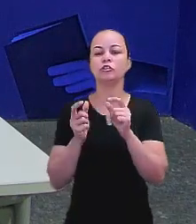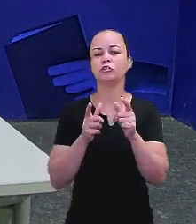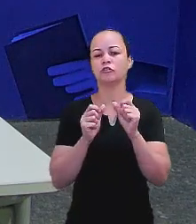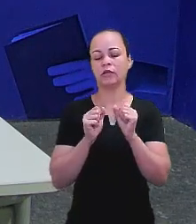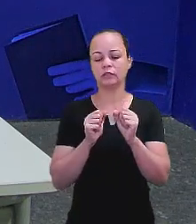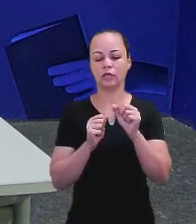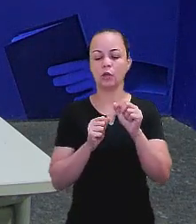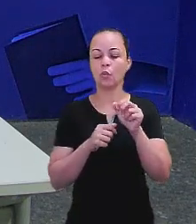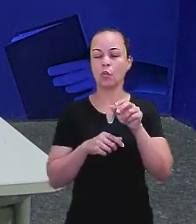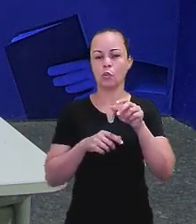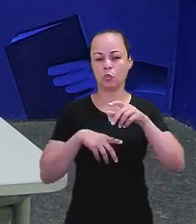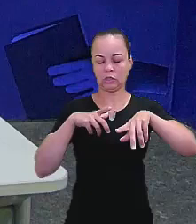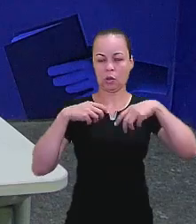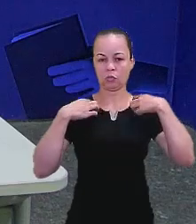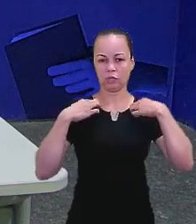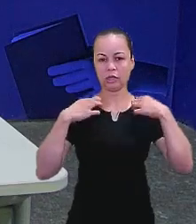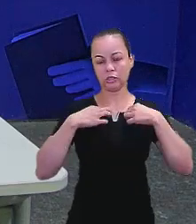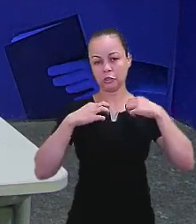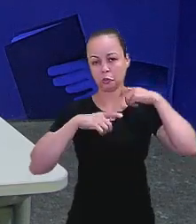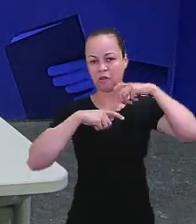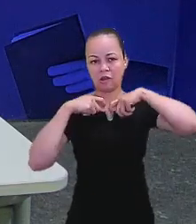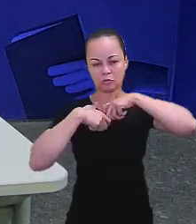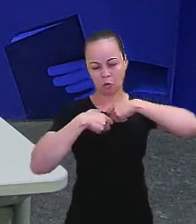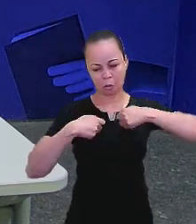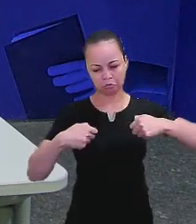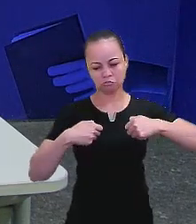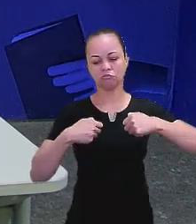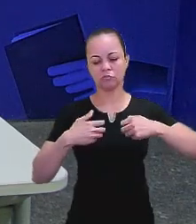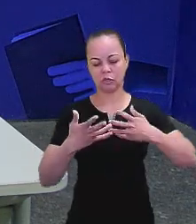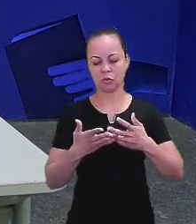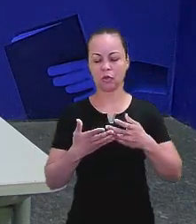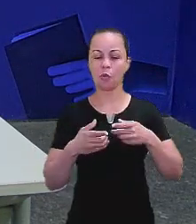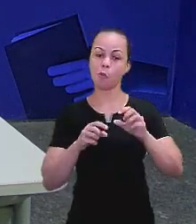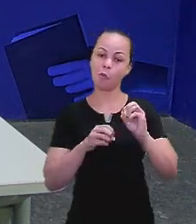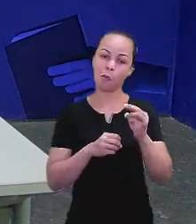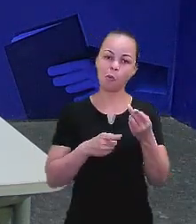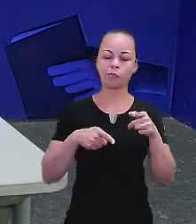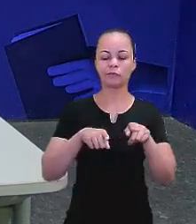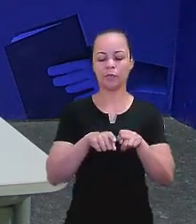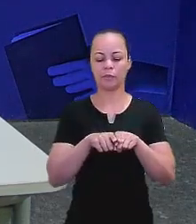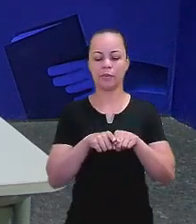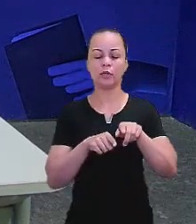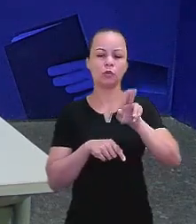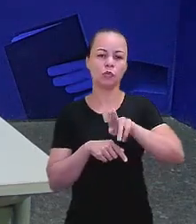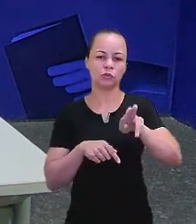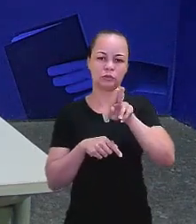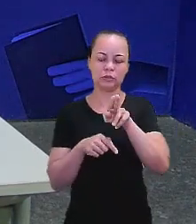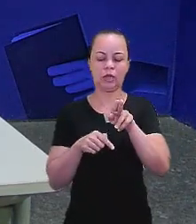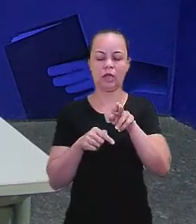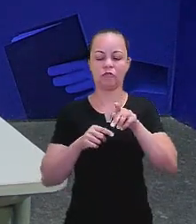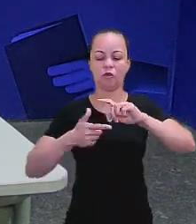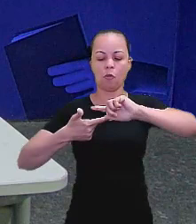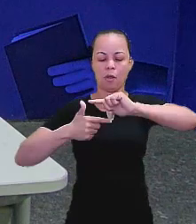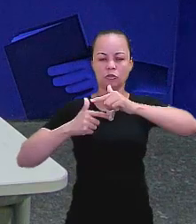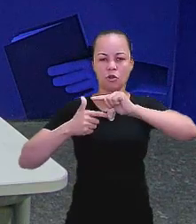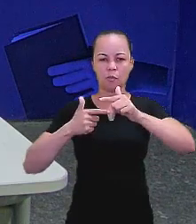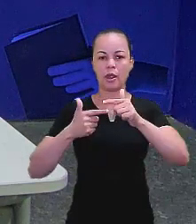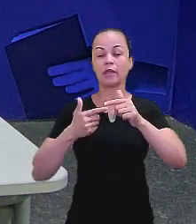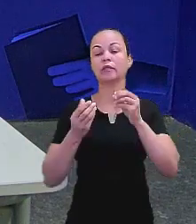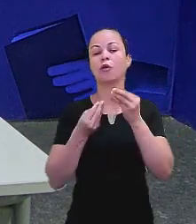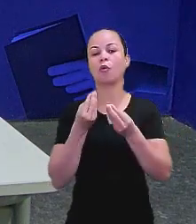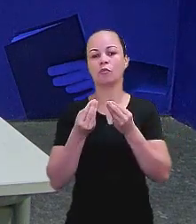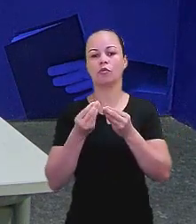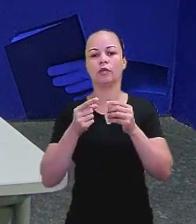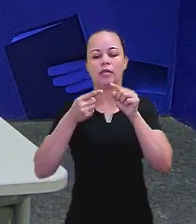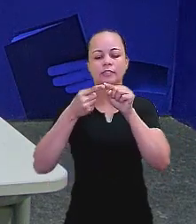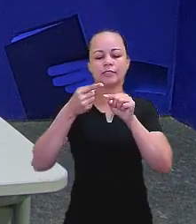fazer o cachecol, né? Ou também utilizar formas geométricas, círculos. Eu